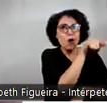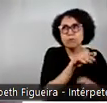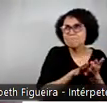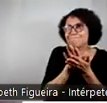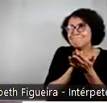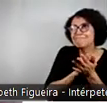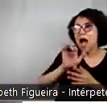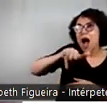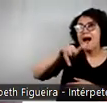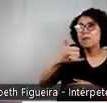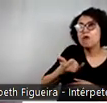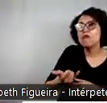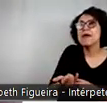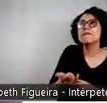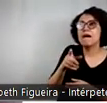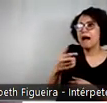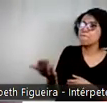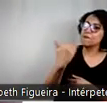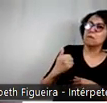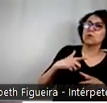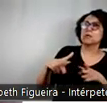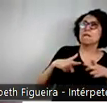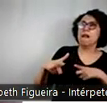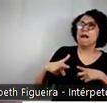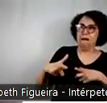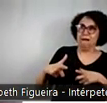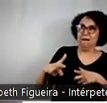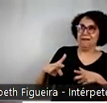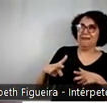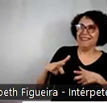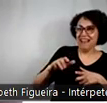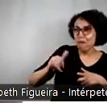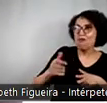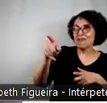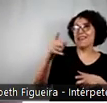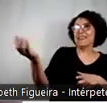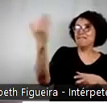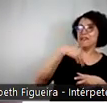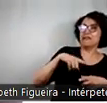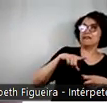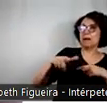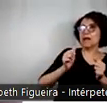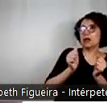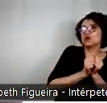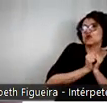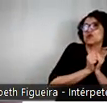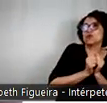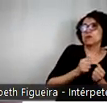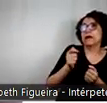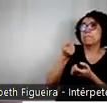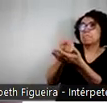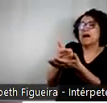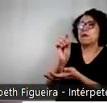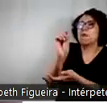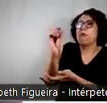poder sobreviver, né. Então a gente tem muito também, né, das mulheres migrantes, né, que